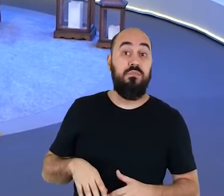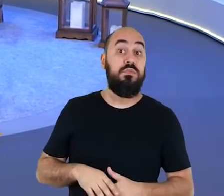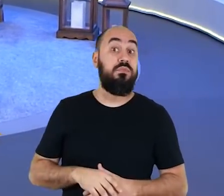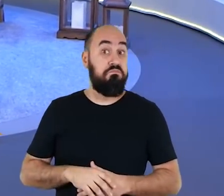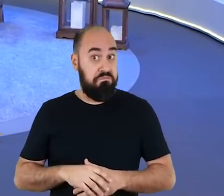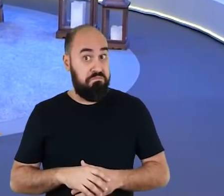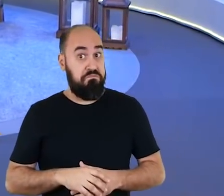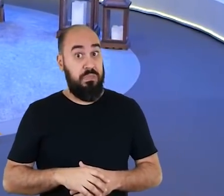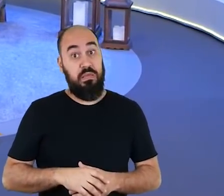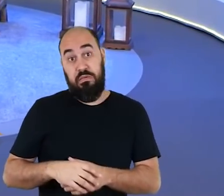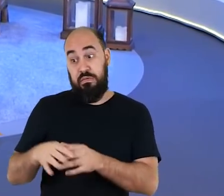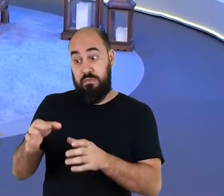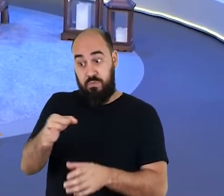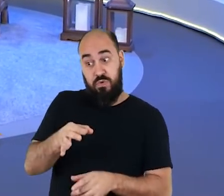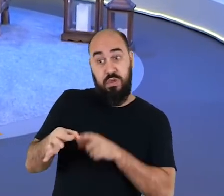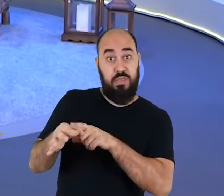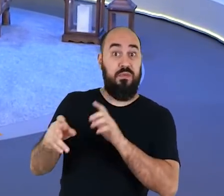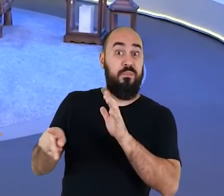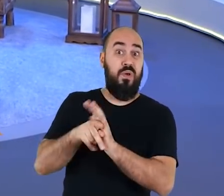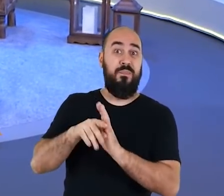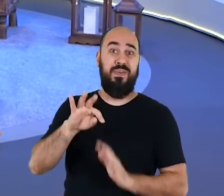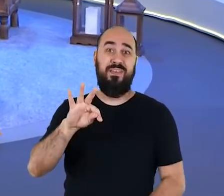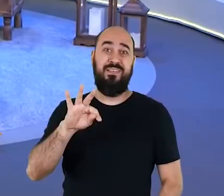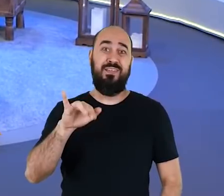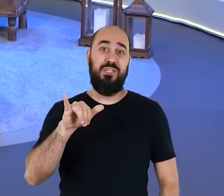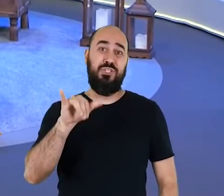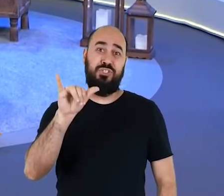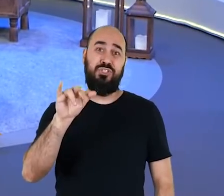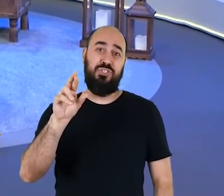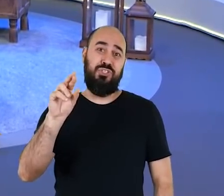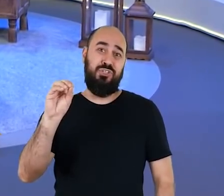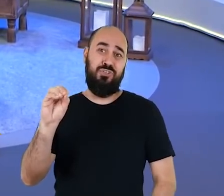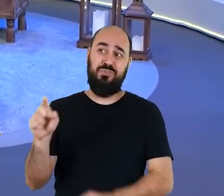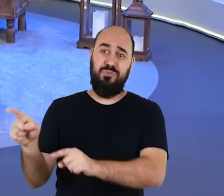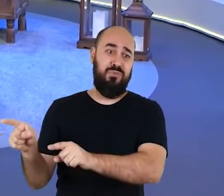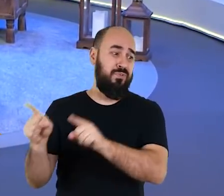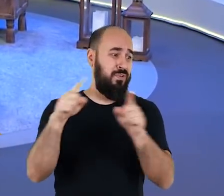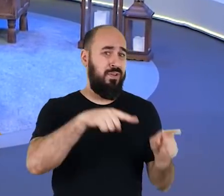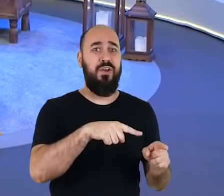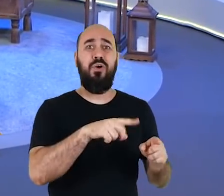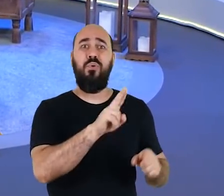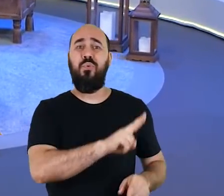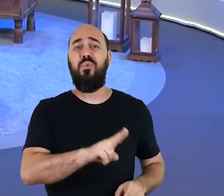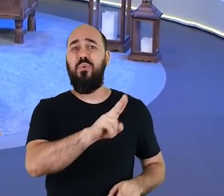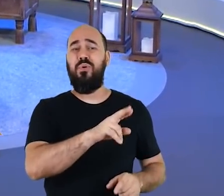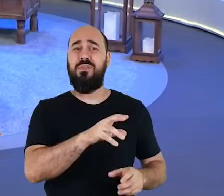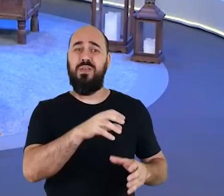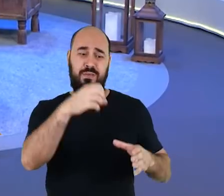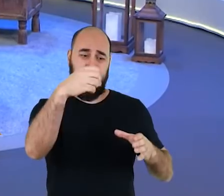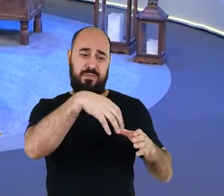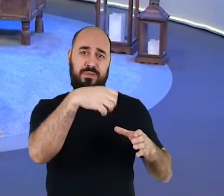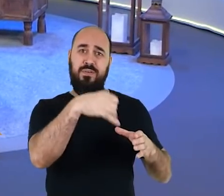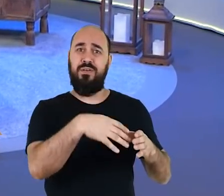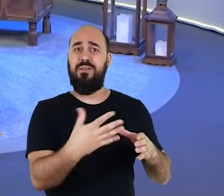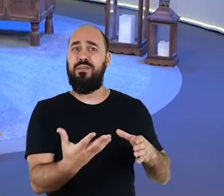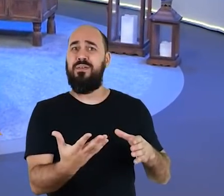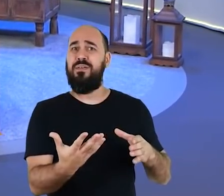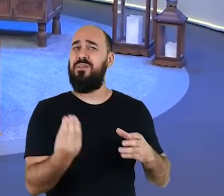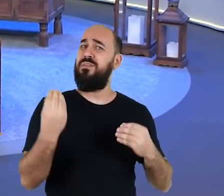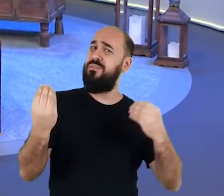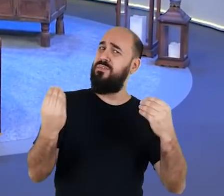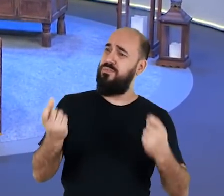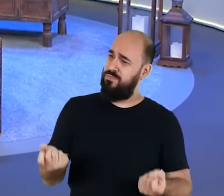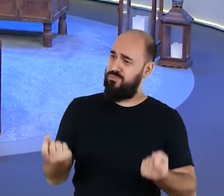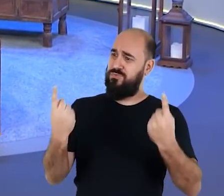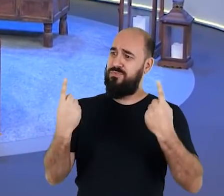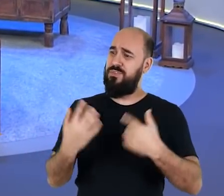de Tiro é que era usado no templo. Mas muitos judeus talvez considerassem aquilo um elemento estranho,